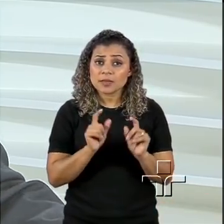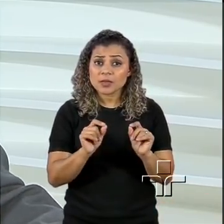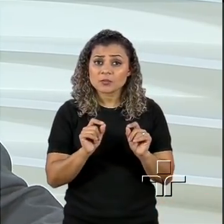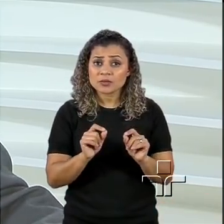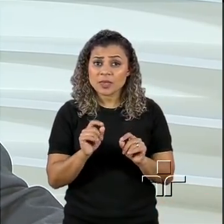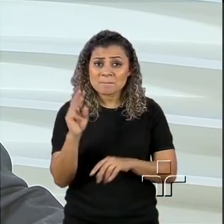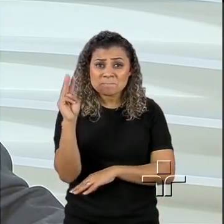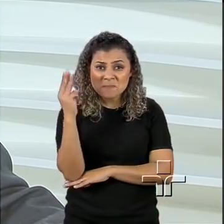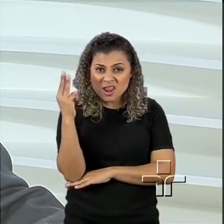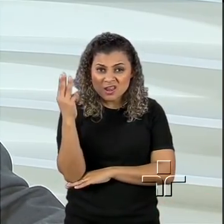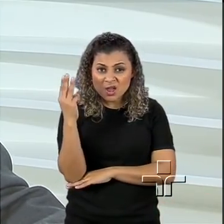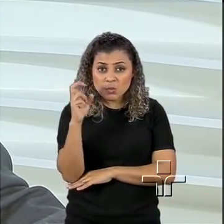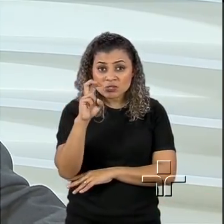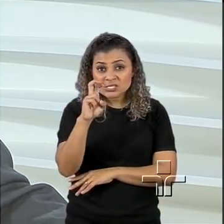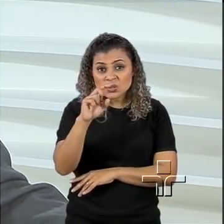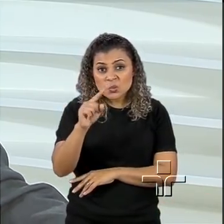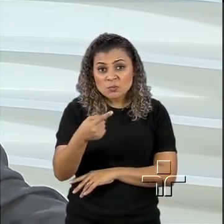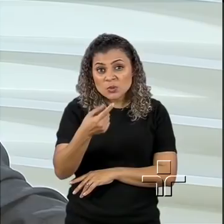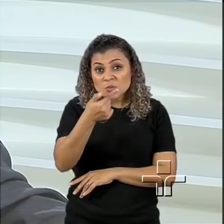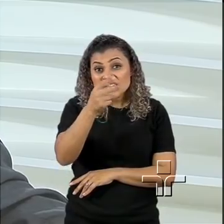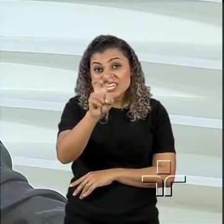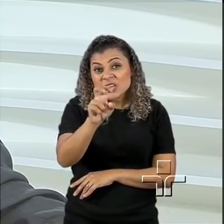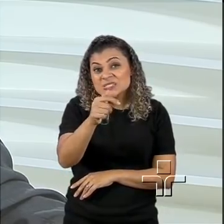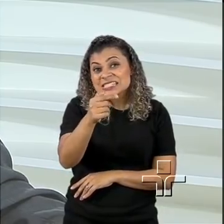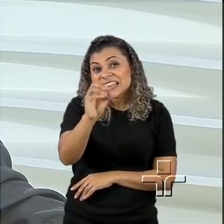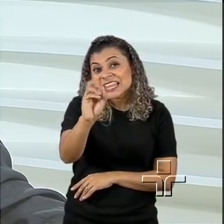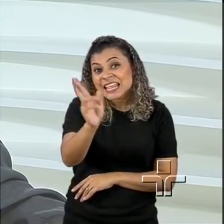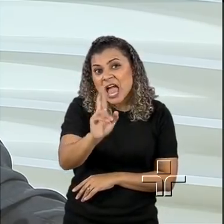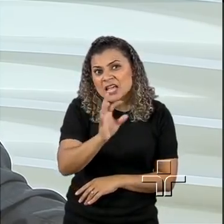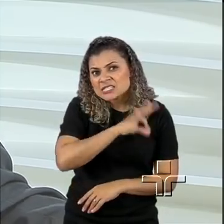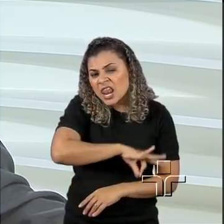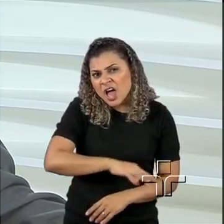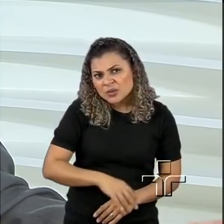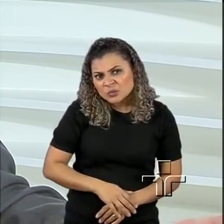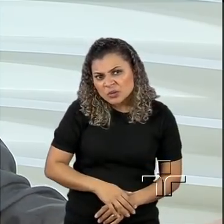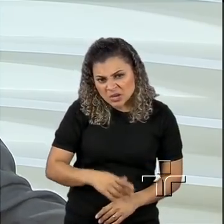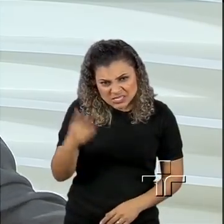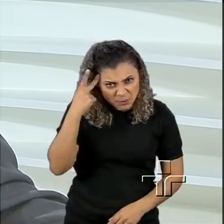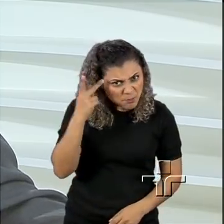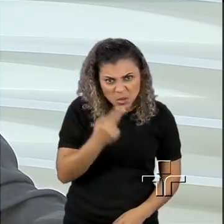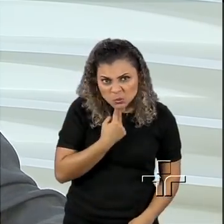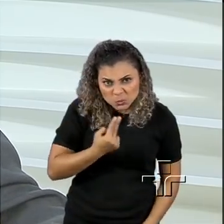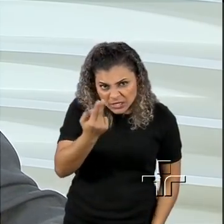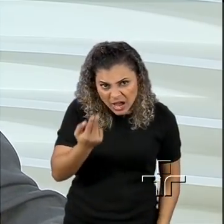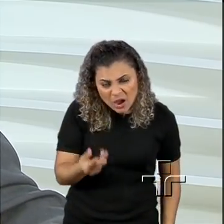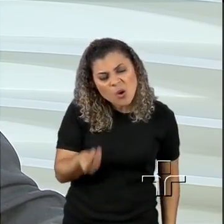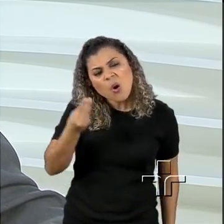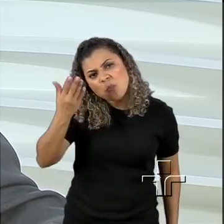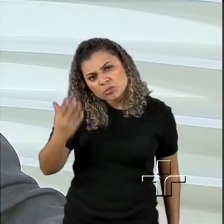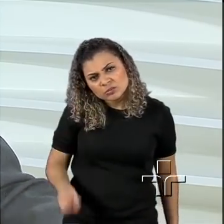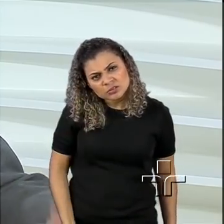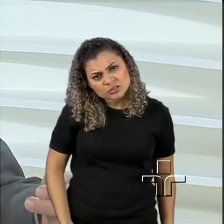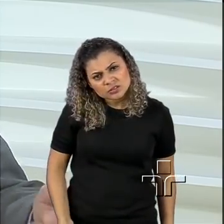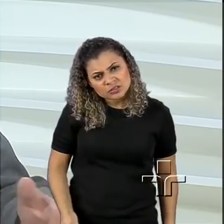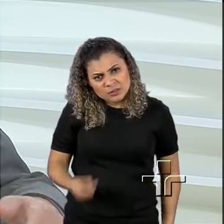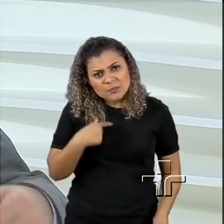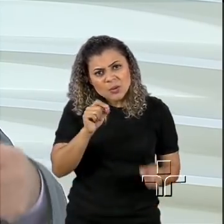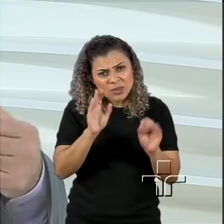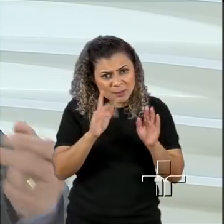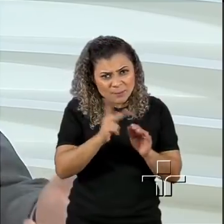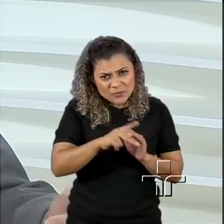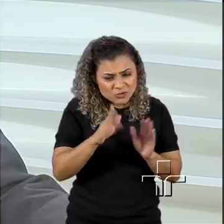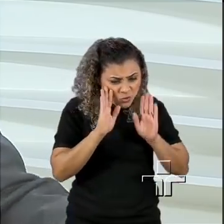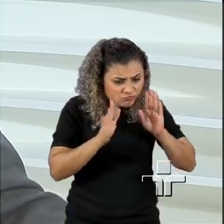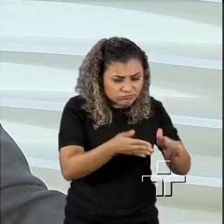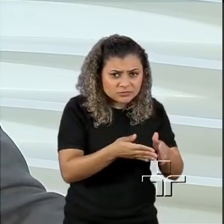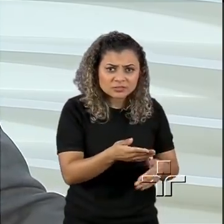Maranhão é 5.570. Não é possível que São Paulo não pode oferecer um salário de base melhor para os professores, para se dedicar para a